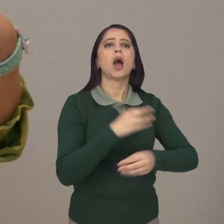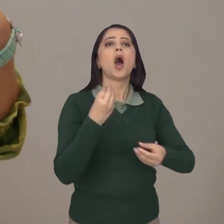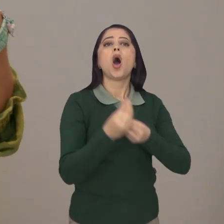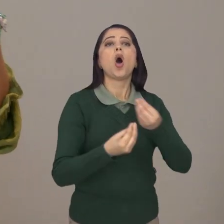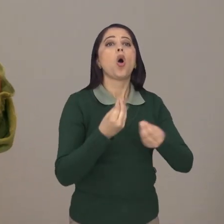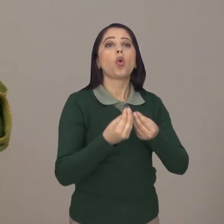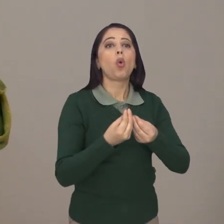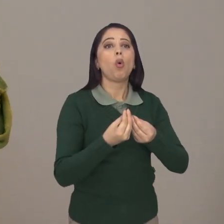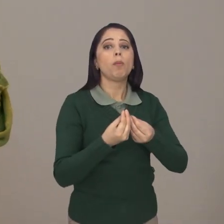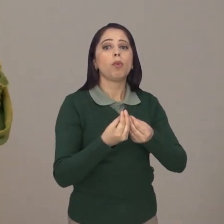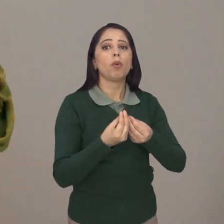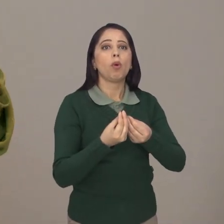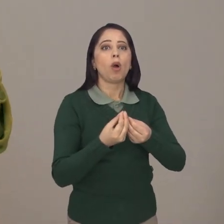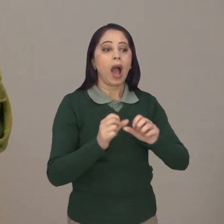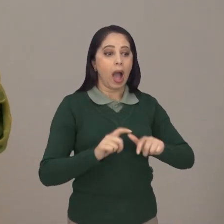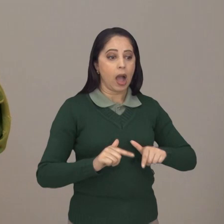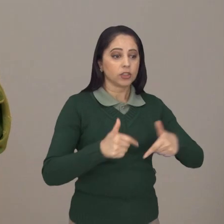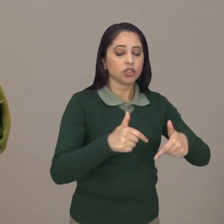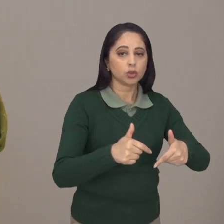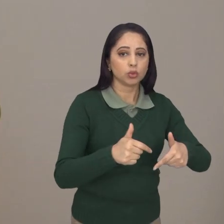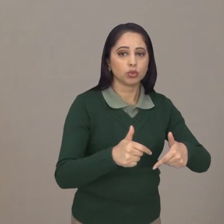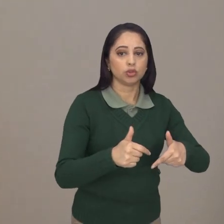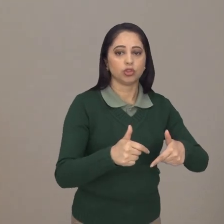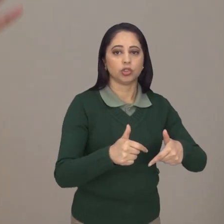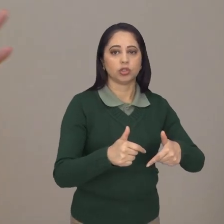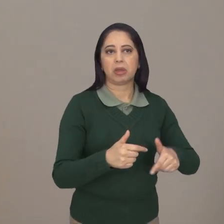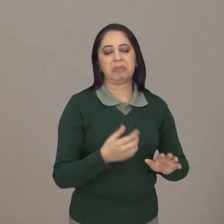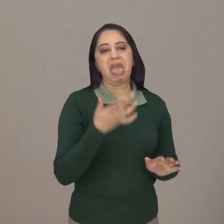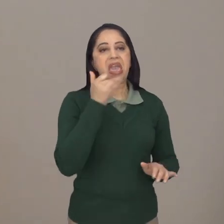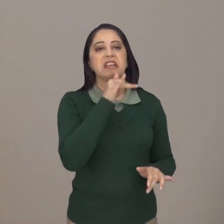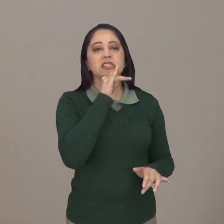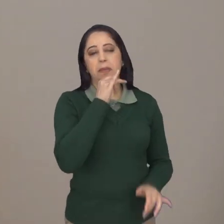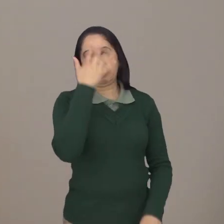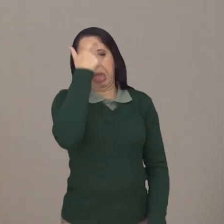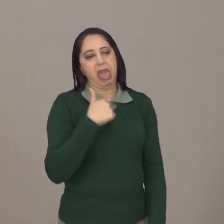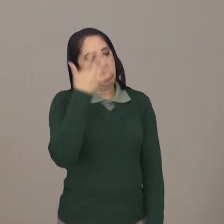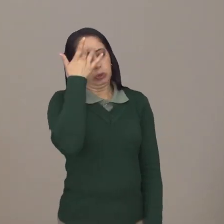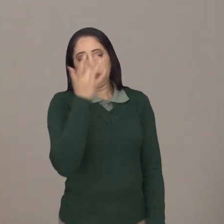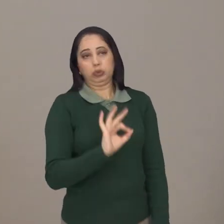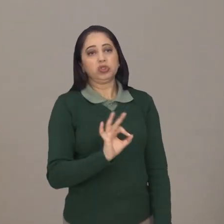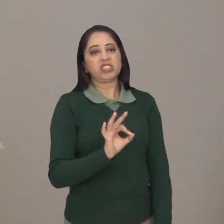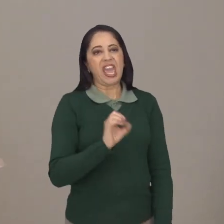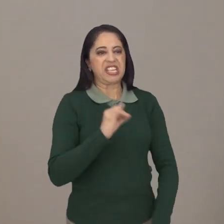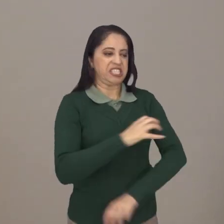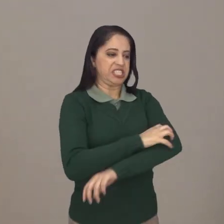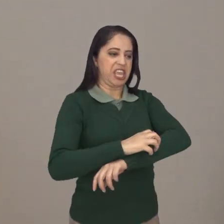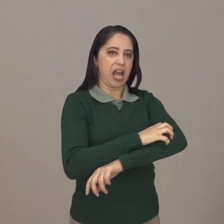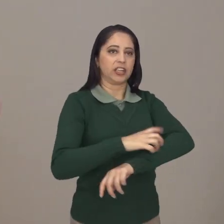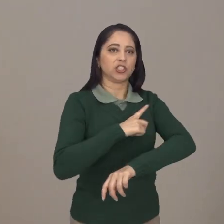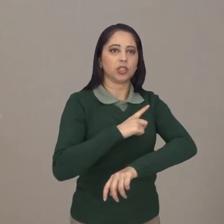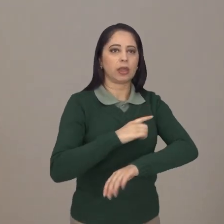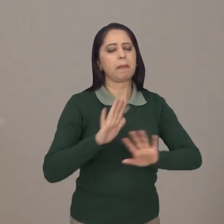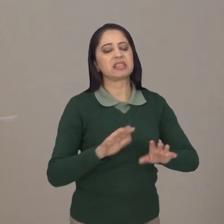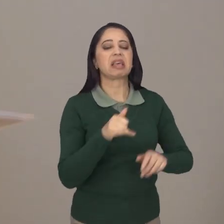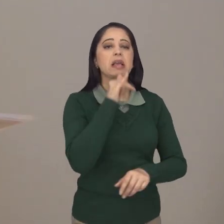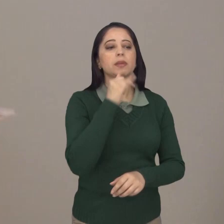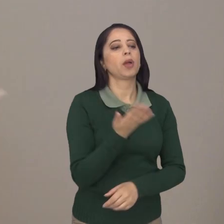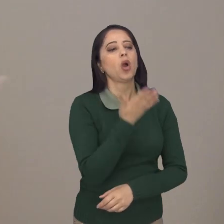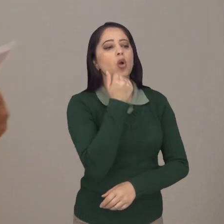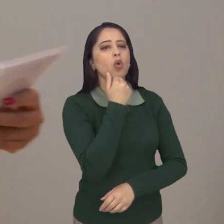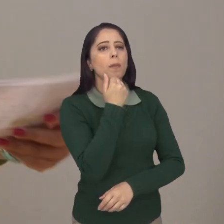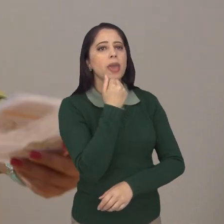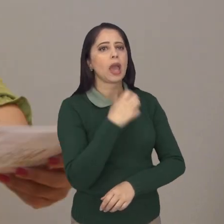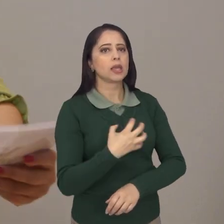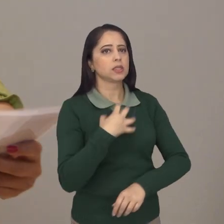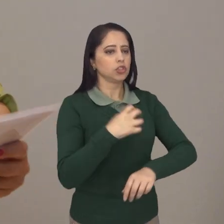devo agir, de repente, no caso de uma alergia alimentar? Eu não sei, que eu sou alérgica, comi determinado alimento e de repente começo a ficar empipocada. O